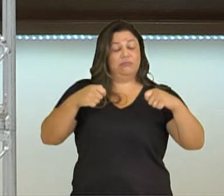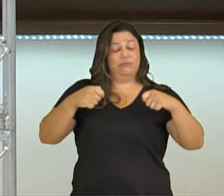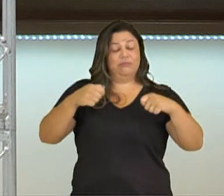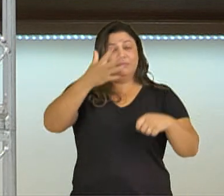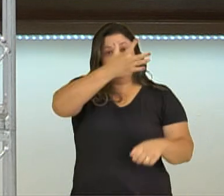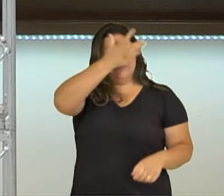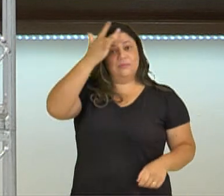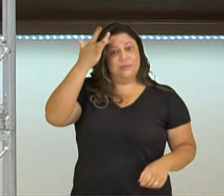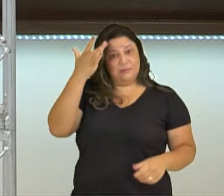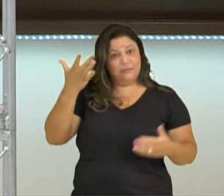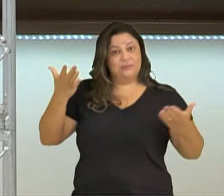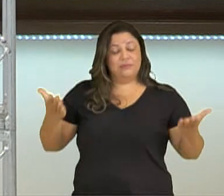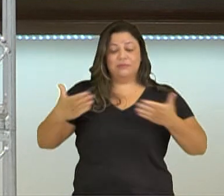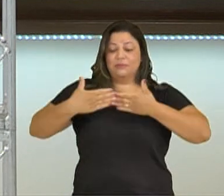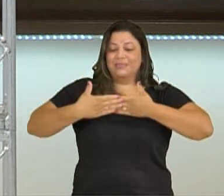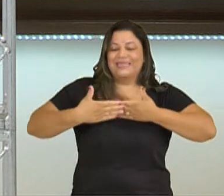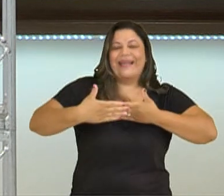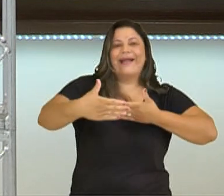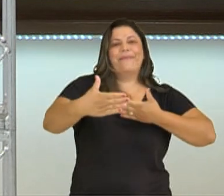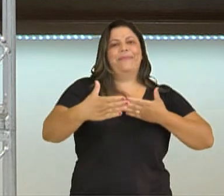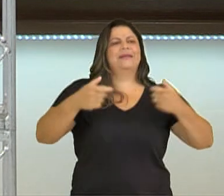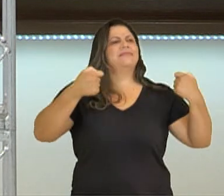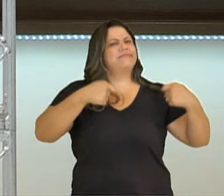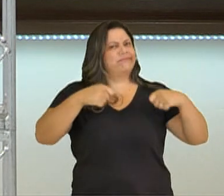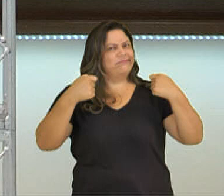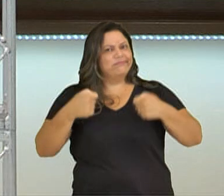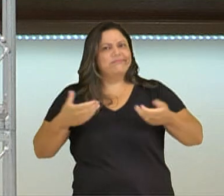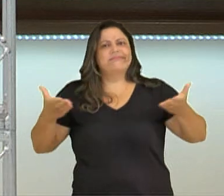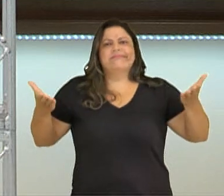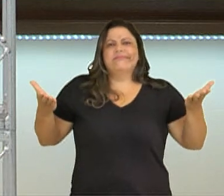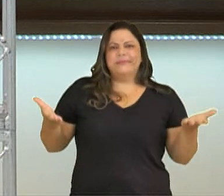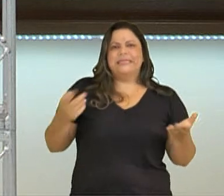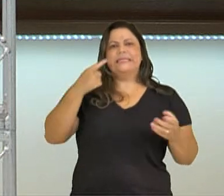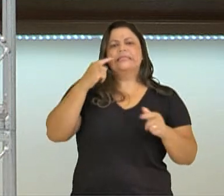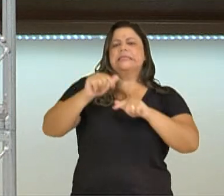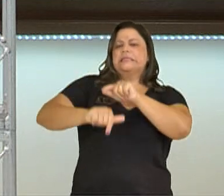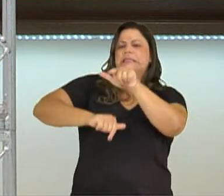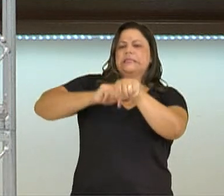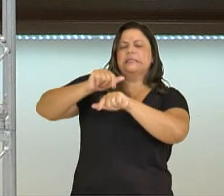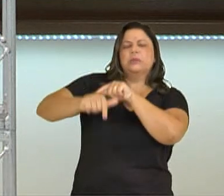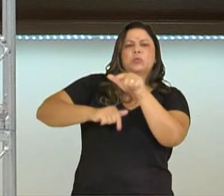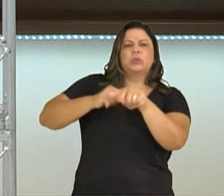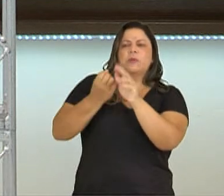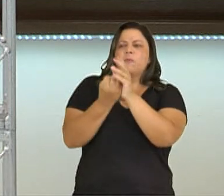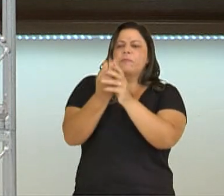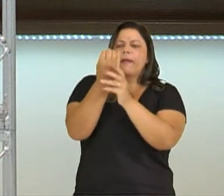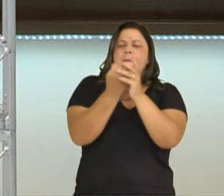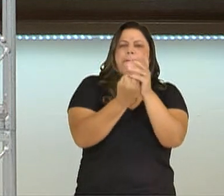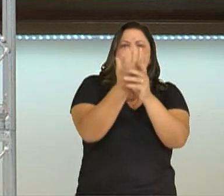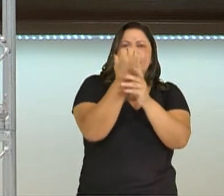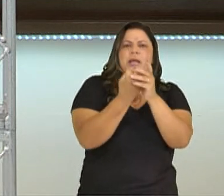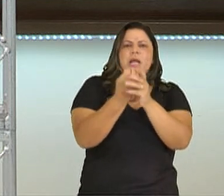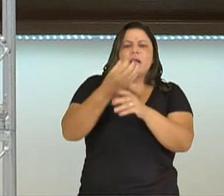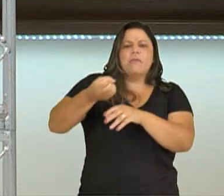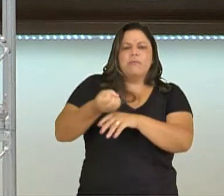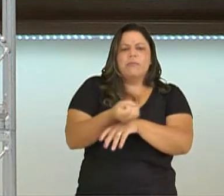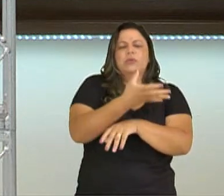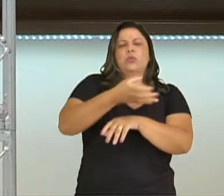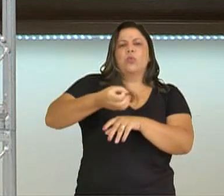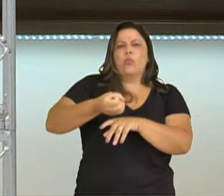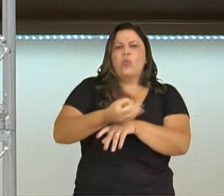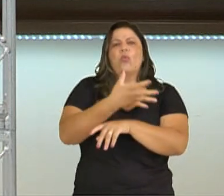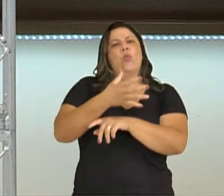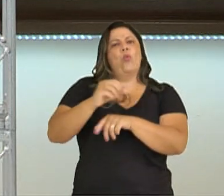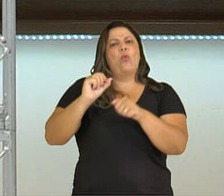pessoas. E a partir dessas necessidades, surgem ali novas atividades, novas maneiras de